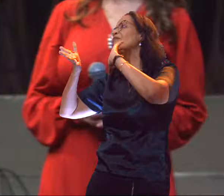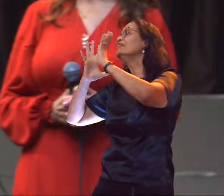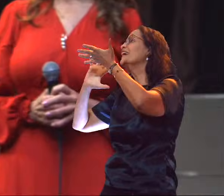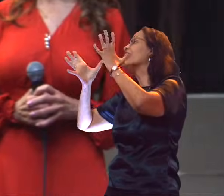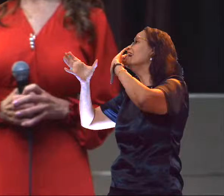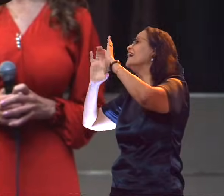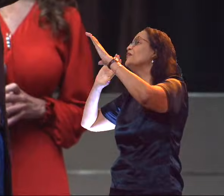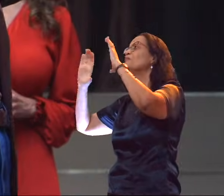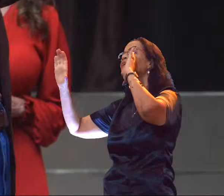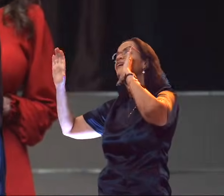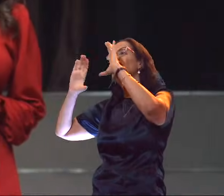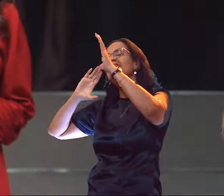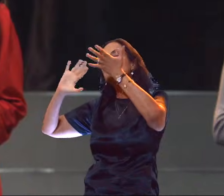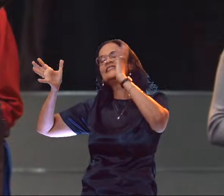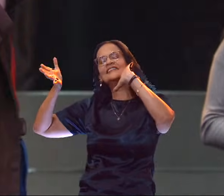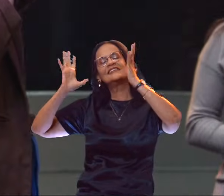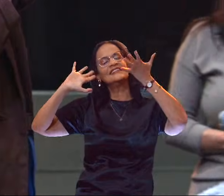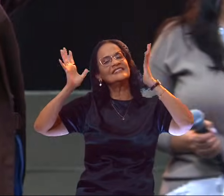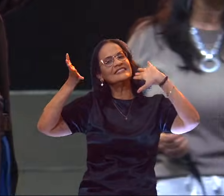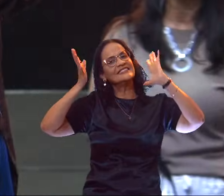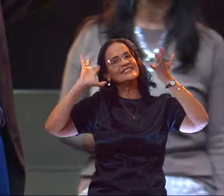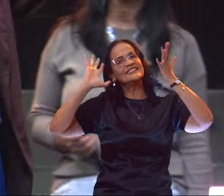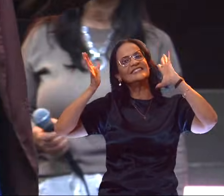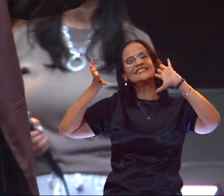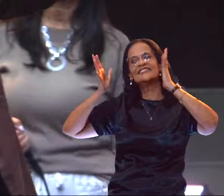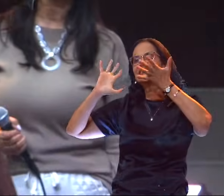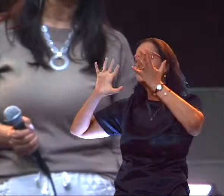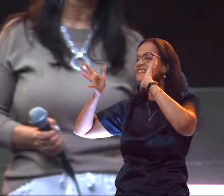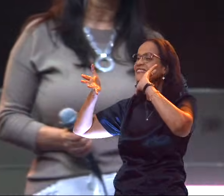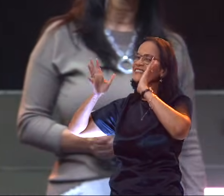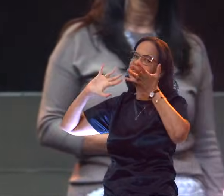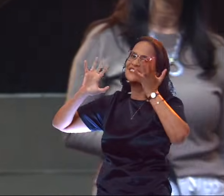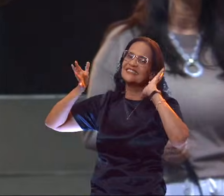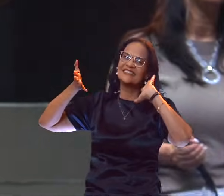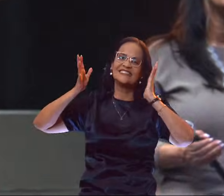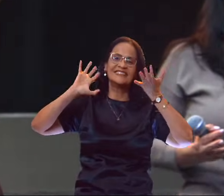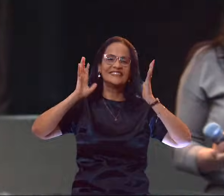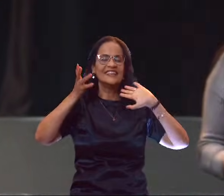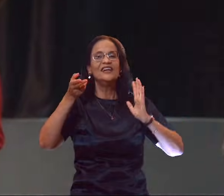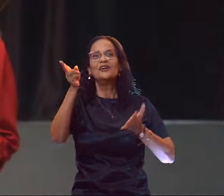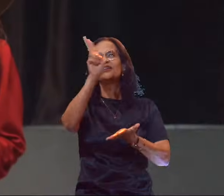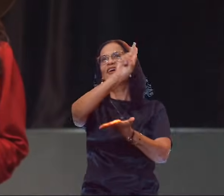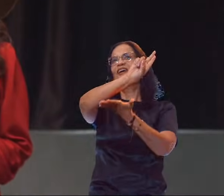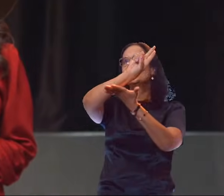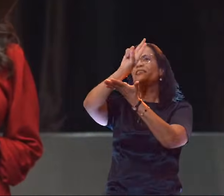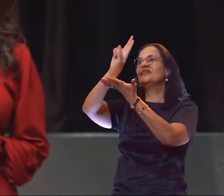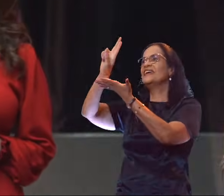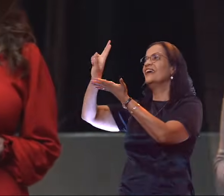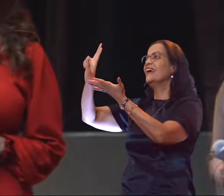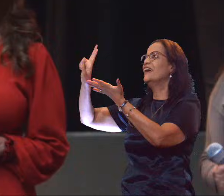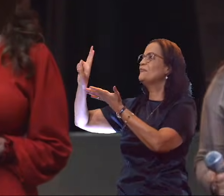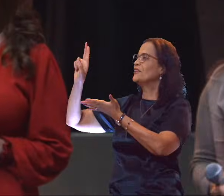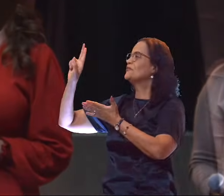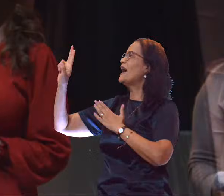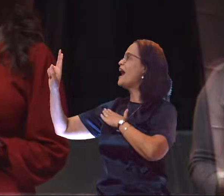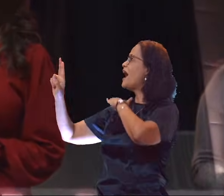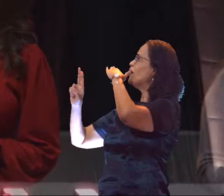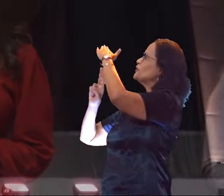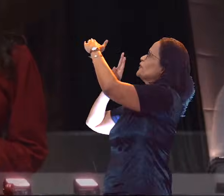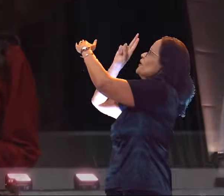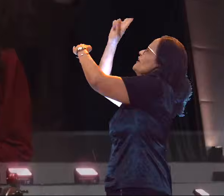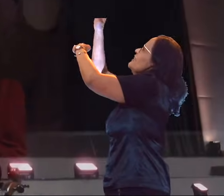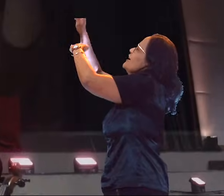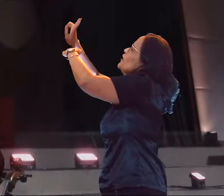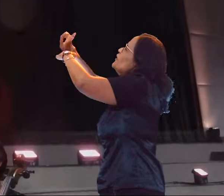ao Cordeiro uma canção. Quero ouvir, igreja. Teu nome é o mais